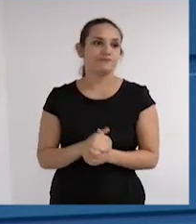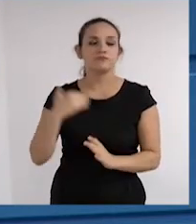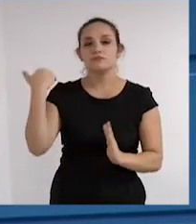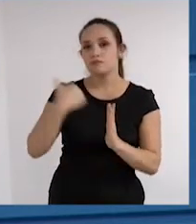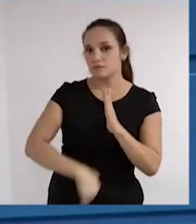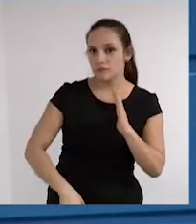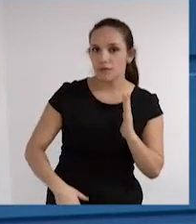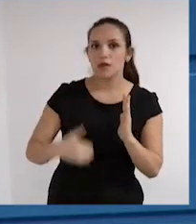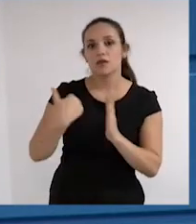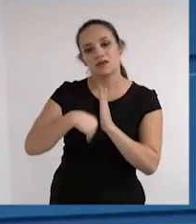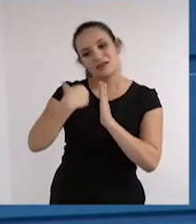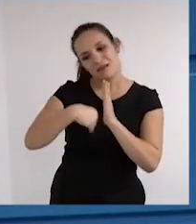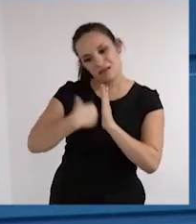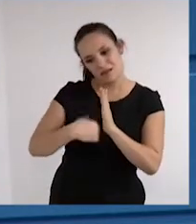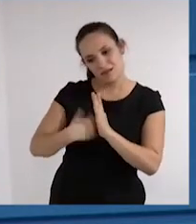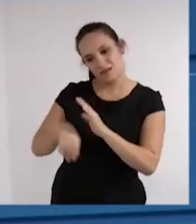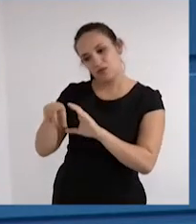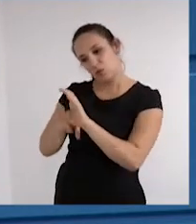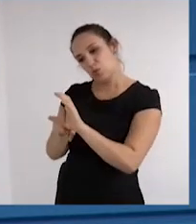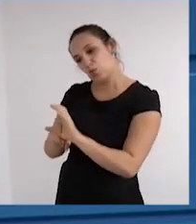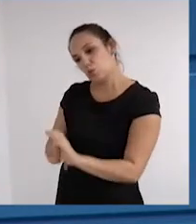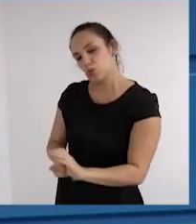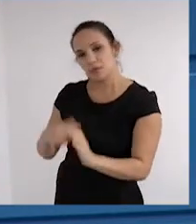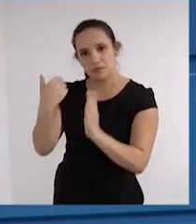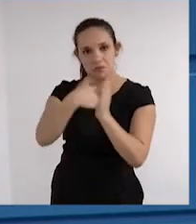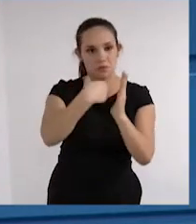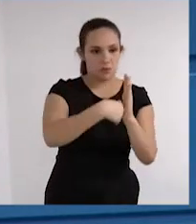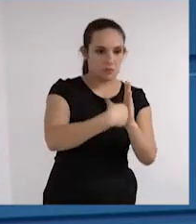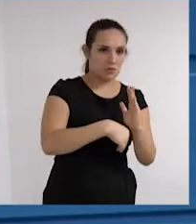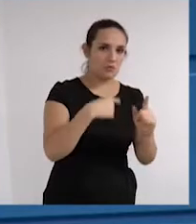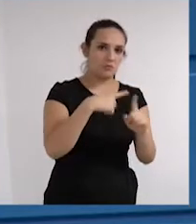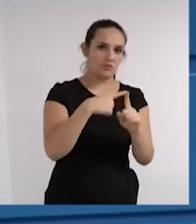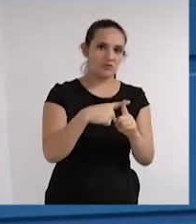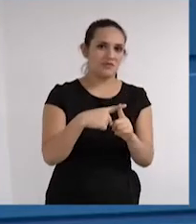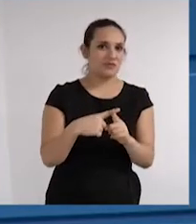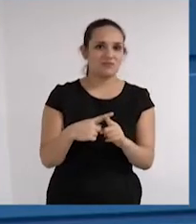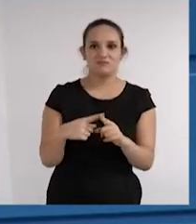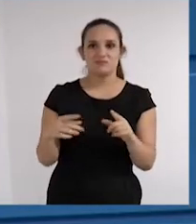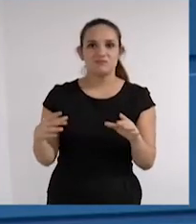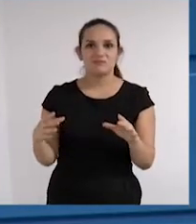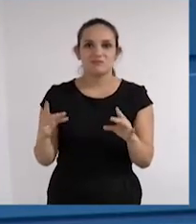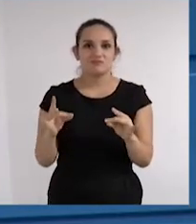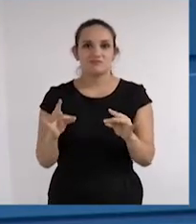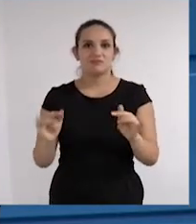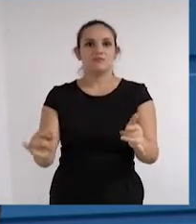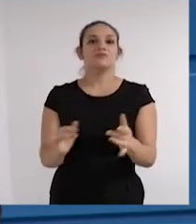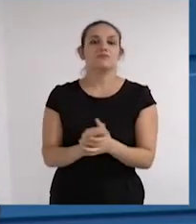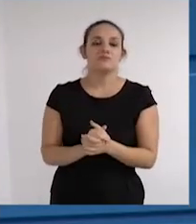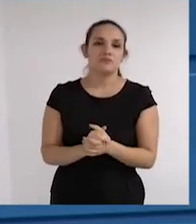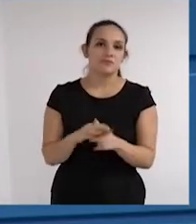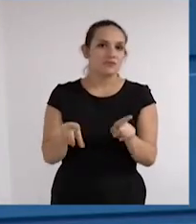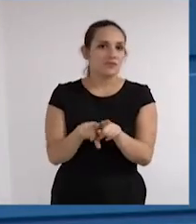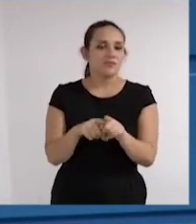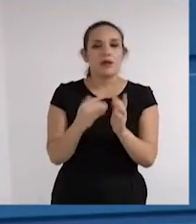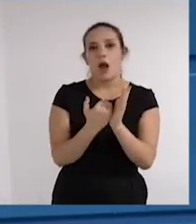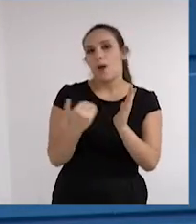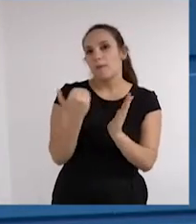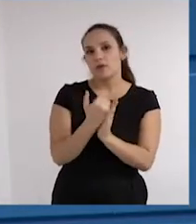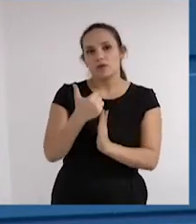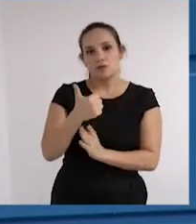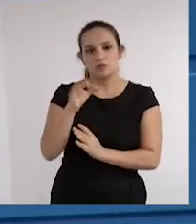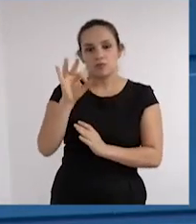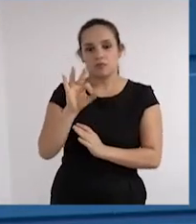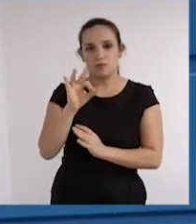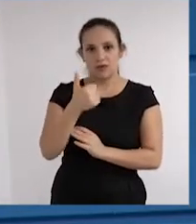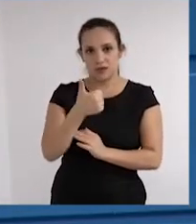segregada com o fundo deficitário, o que acaba com a perspectiva, pelo menos a médio e longo prazo, dos